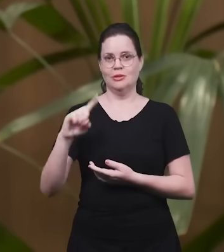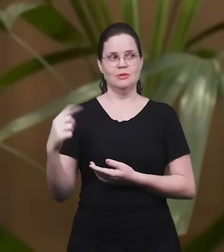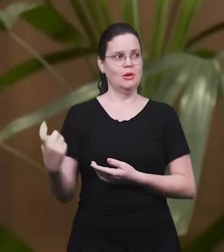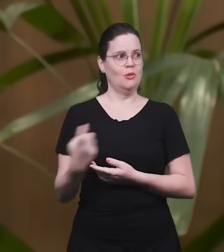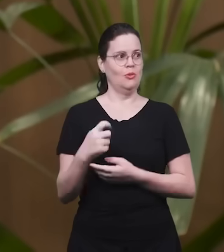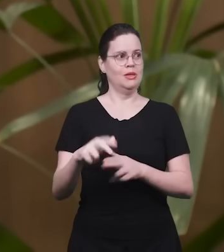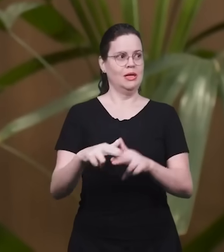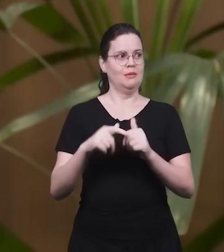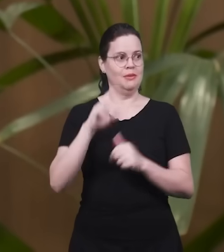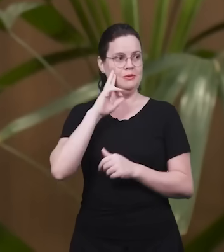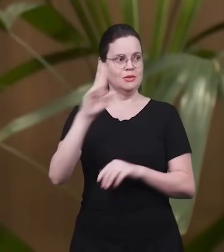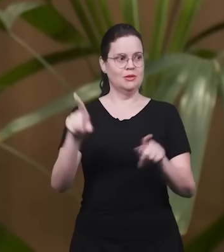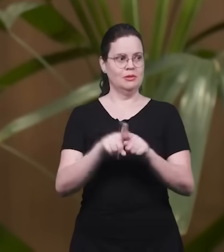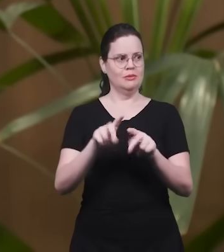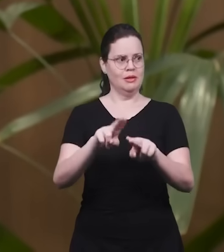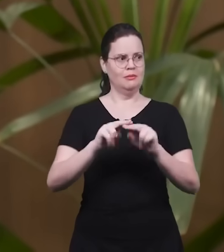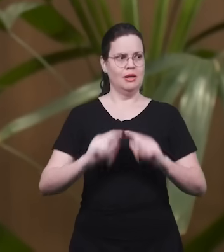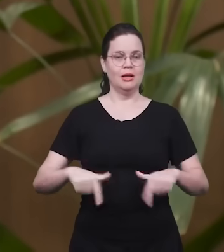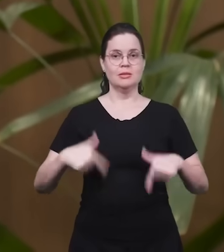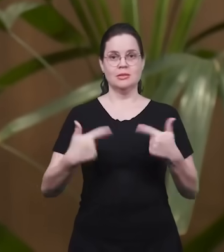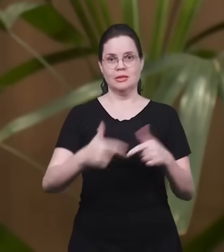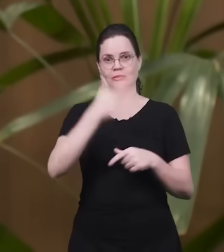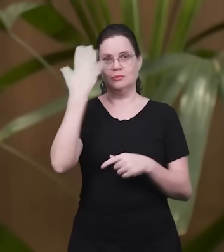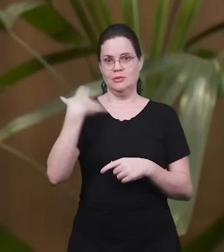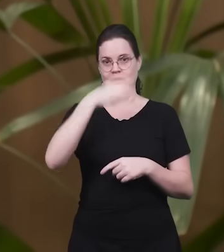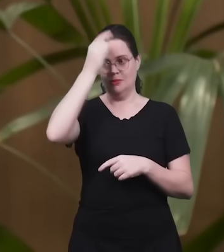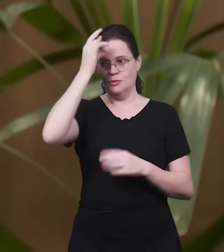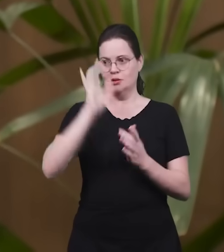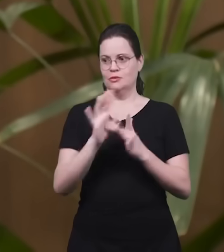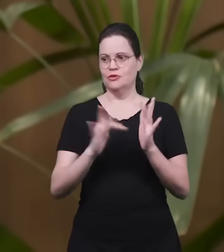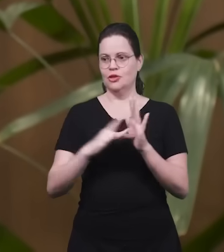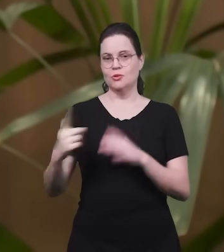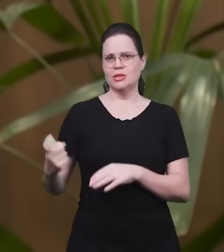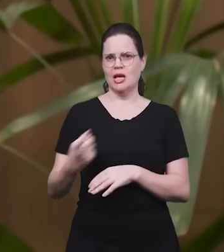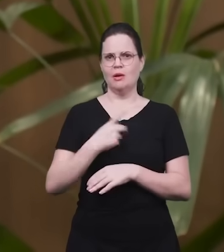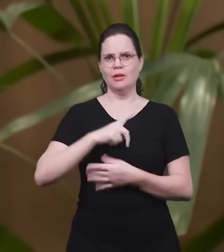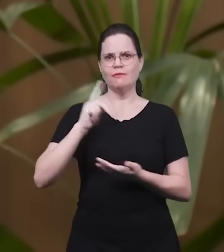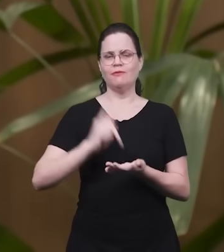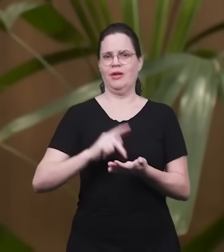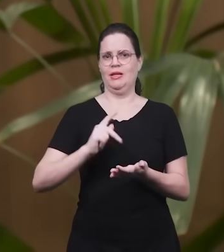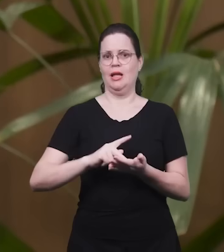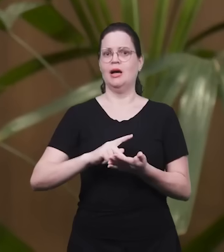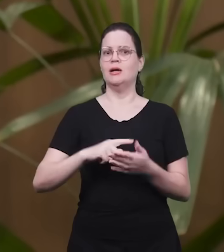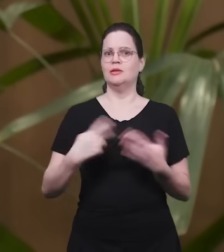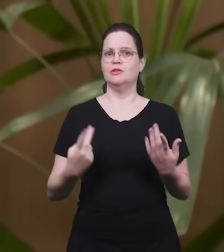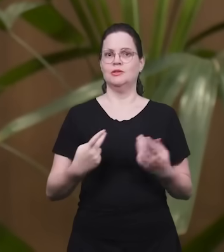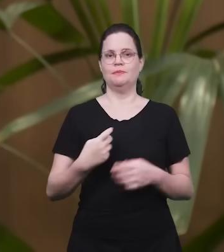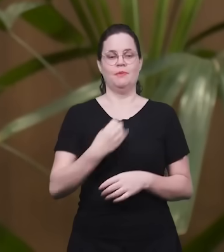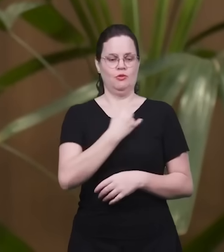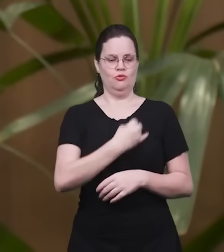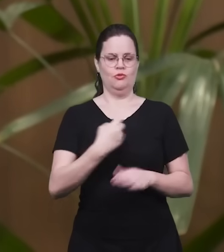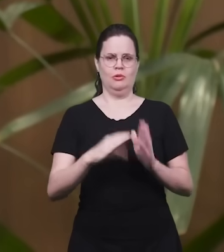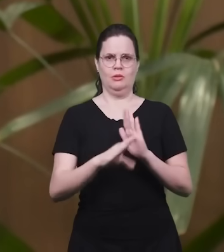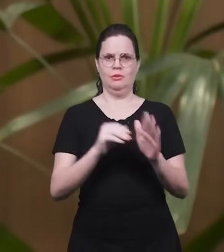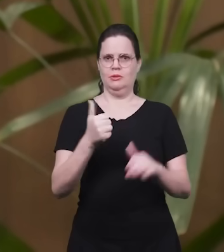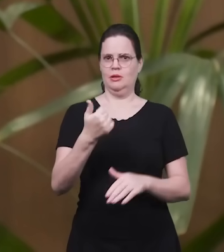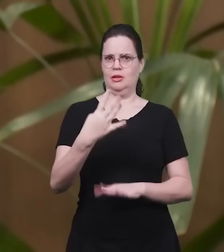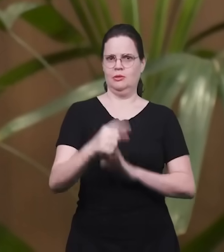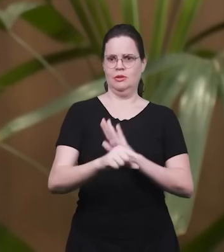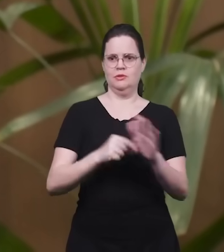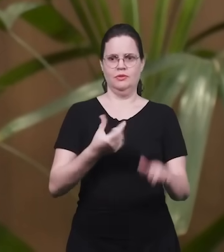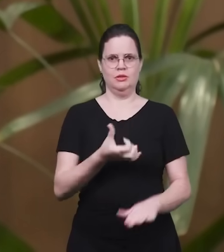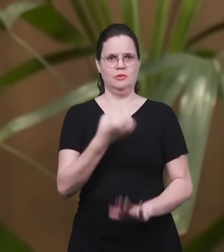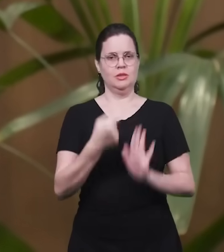pelo Senhor, pelo Espírito Santo. Jesus é a verdade. Ele diz, João 14,6, eu sou o caminho,